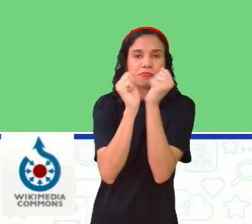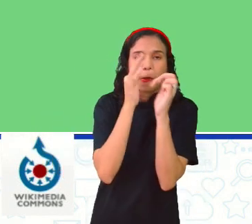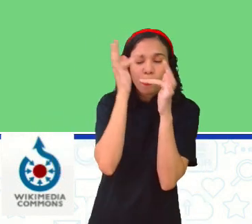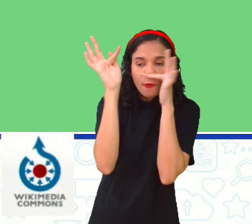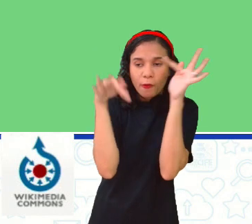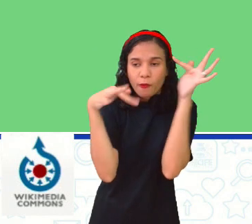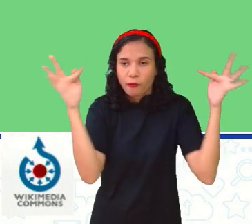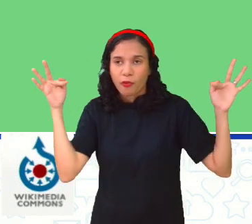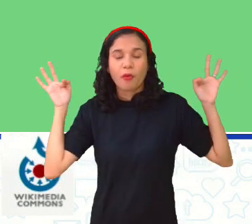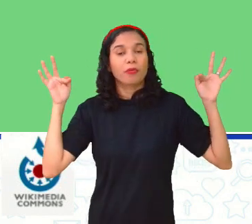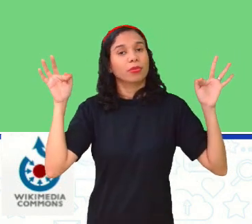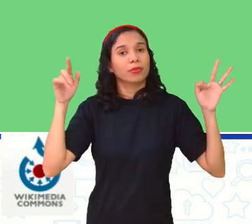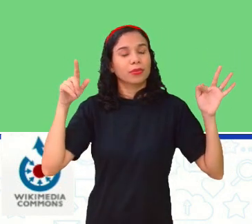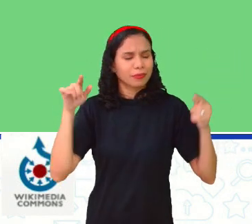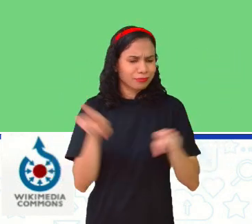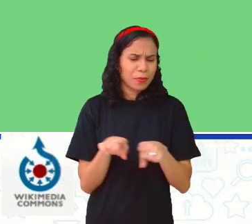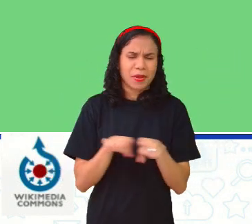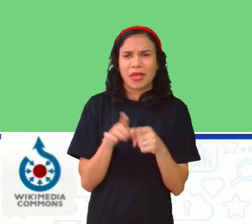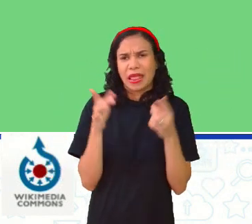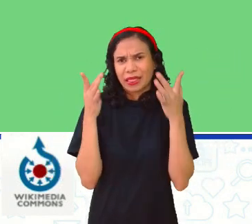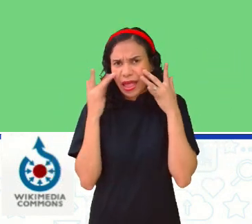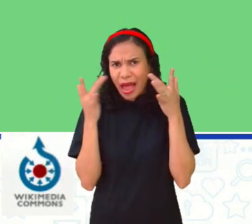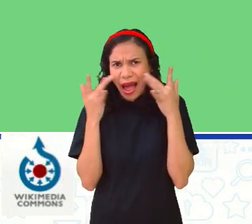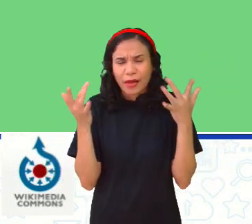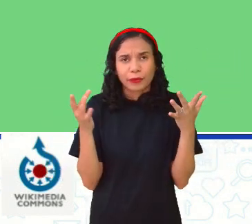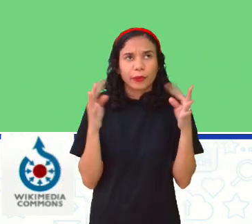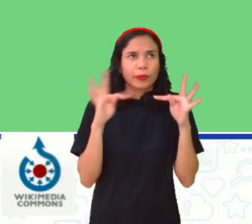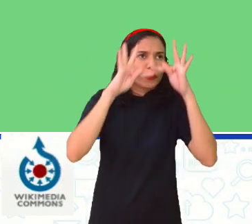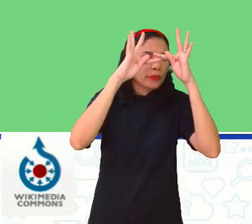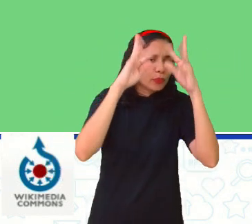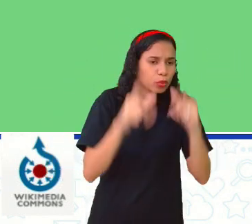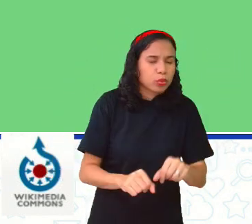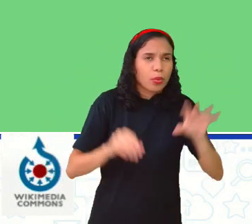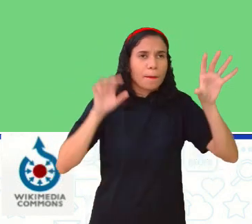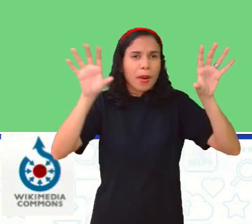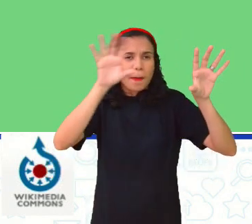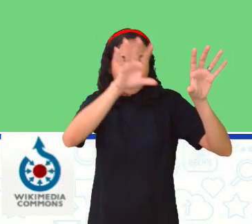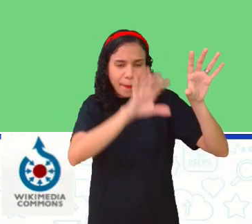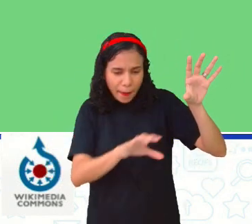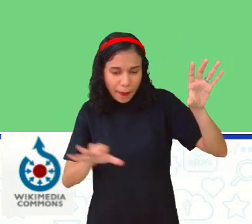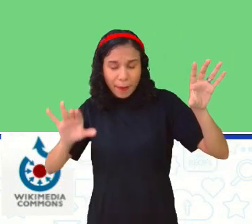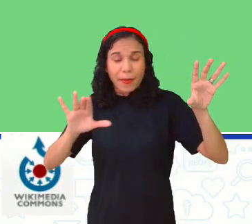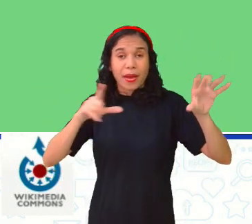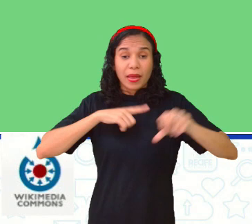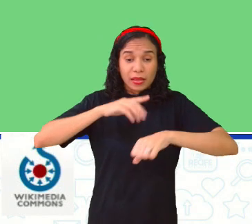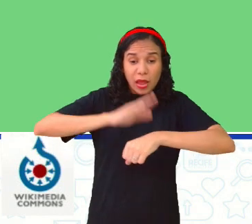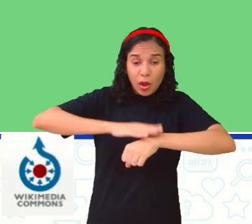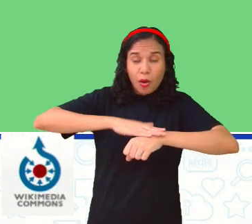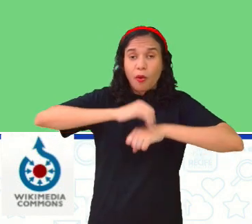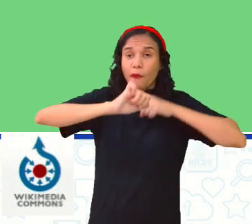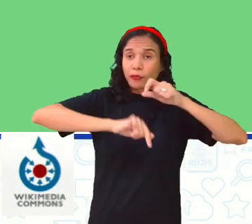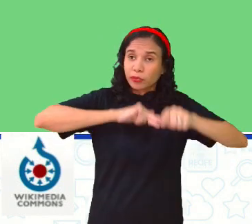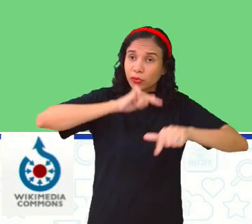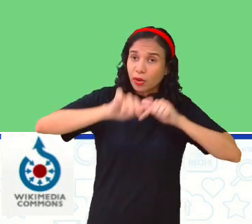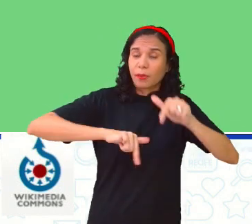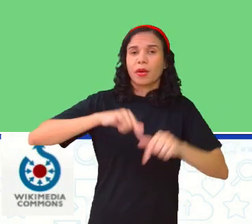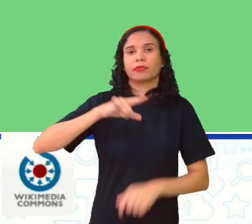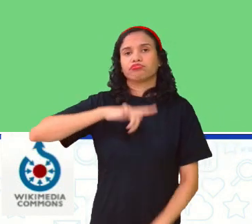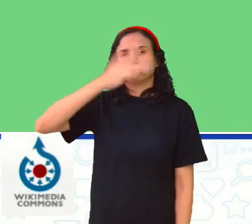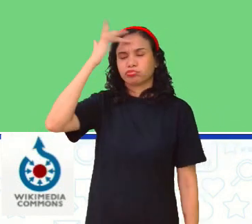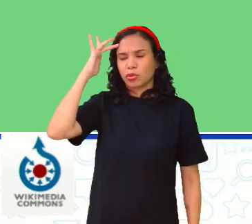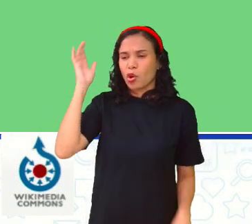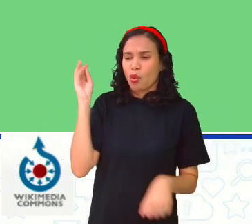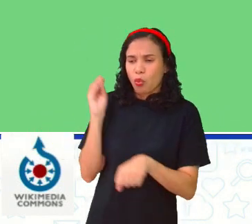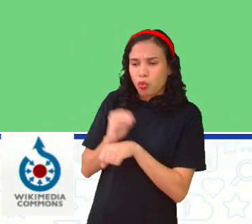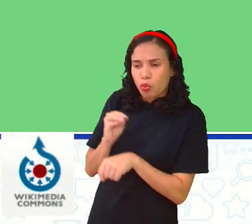passear também. Então, todos esses locais, eles têm um horário de funcionamento, ele tem pessoas que lá cuidam para